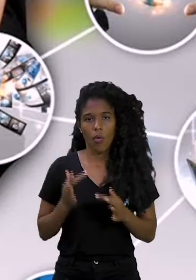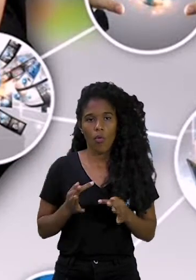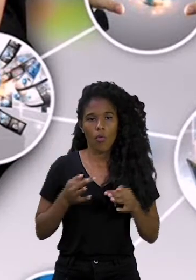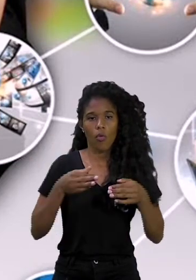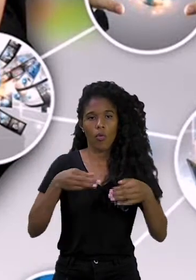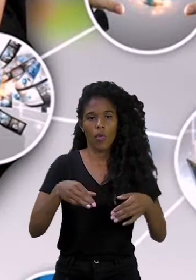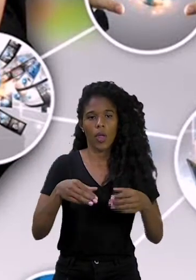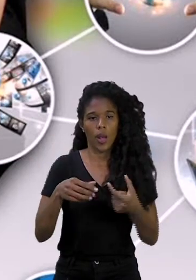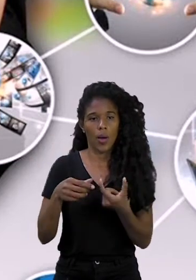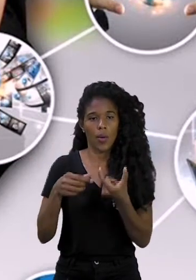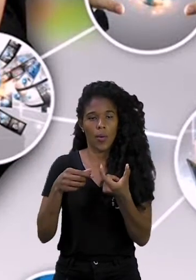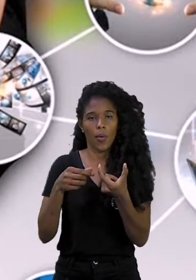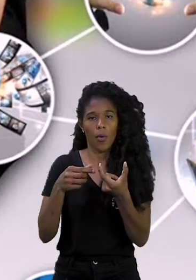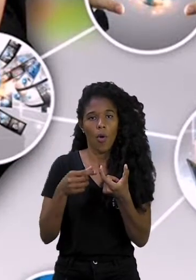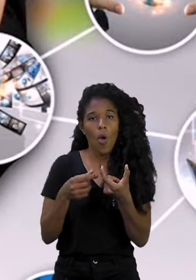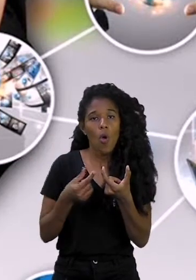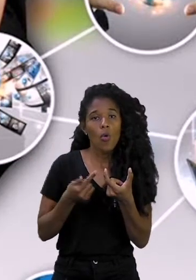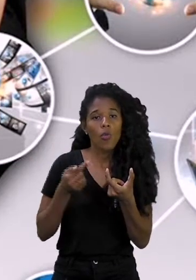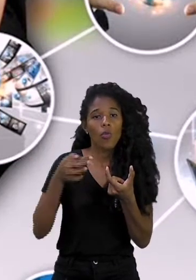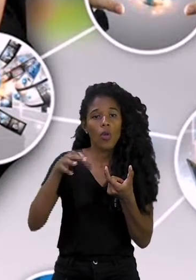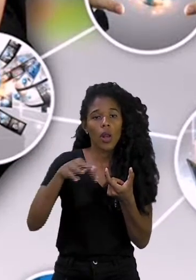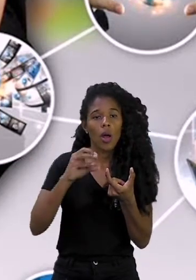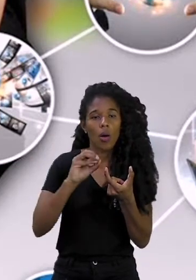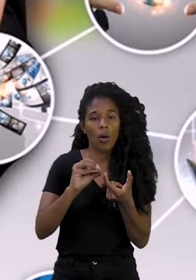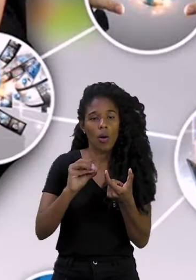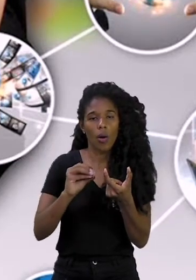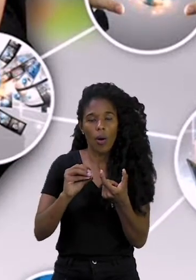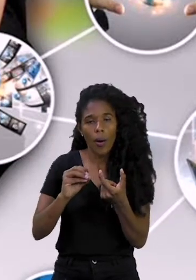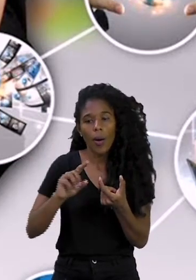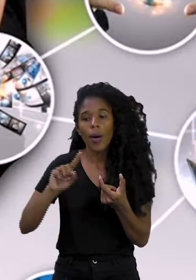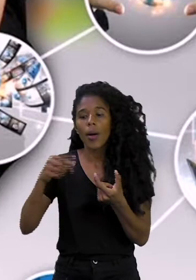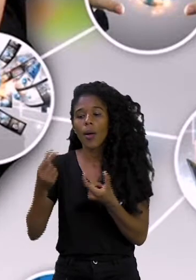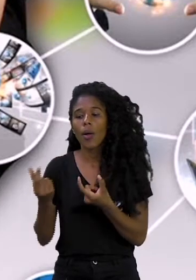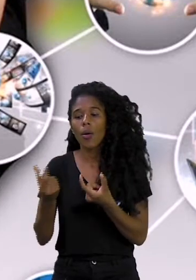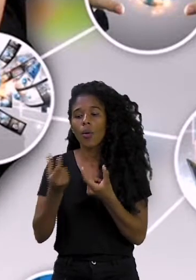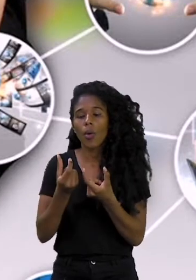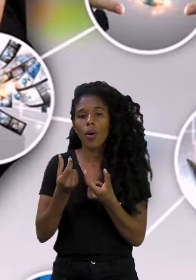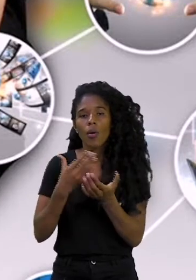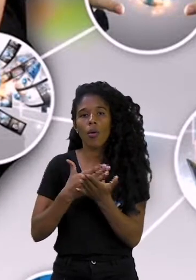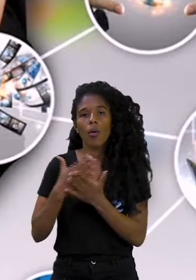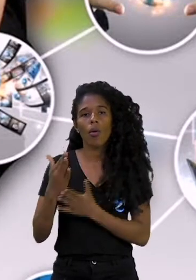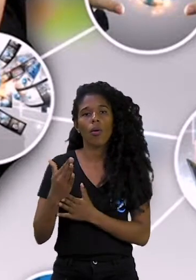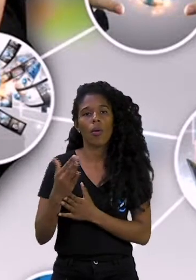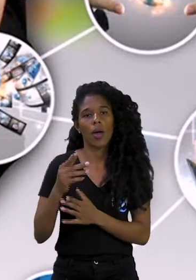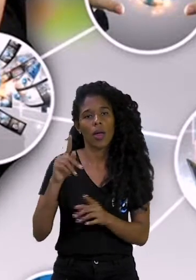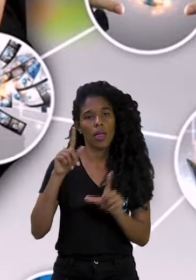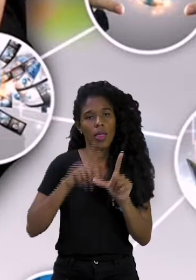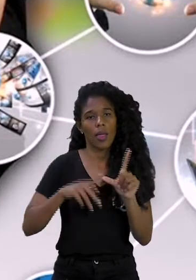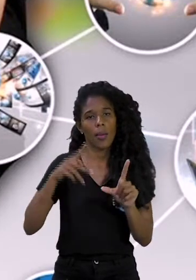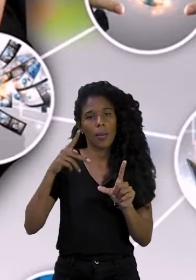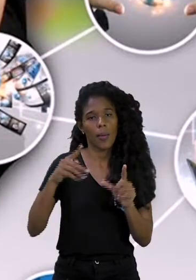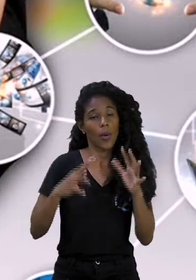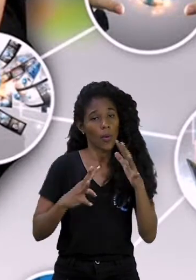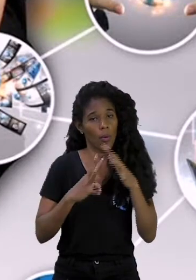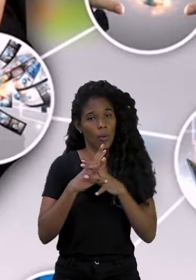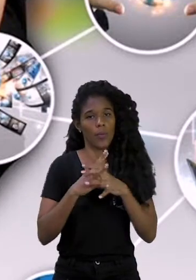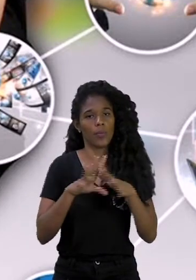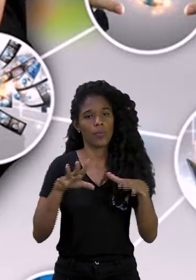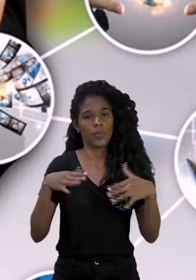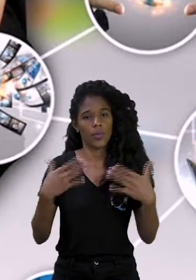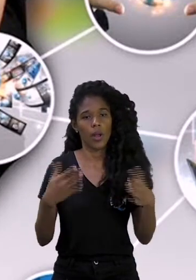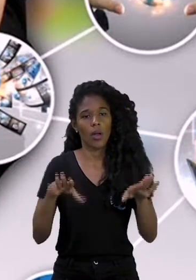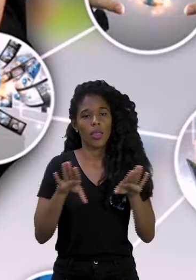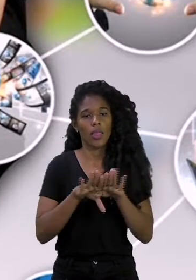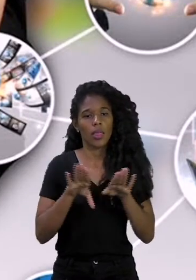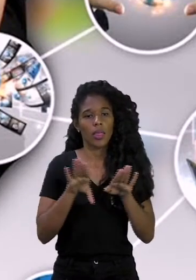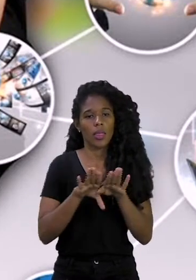O e peças começa com P, que é uma consoante, então não precisa de hífen. Seminovo,